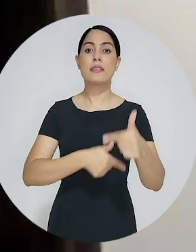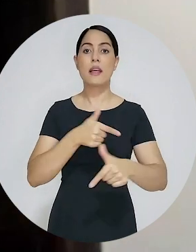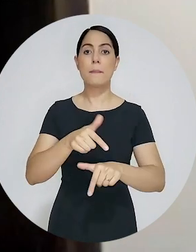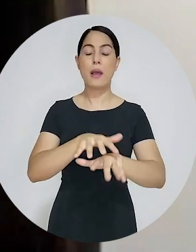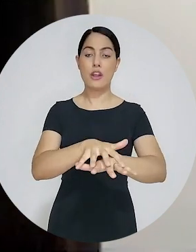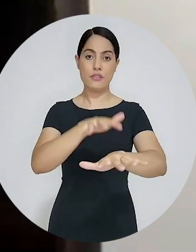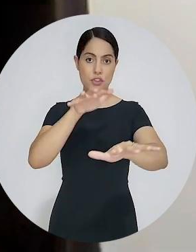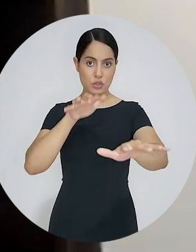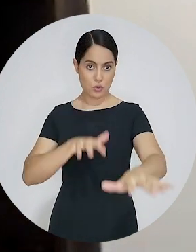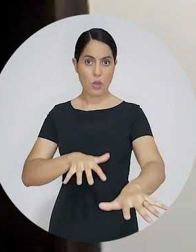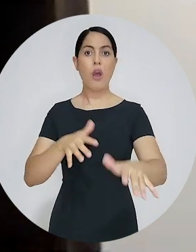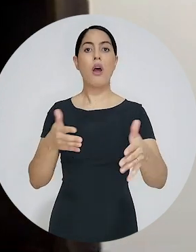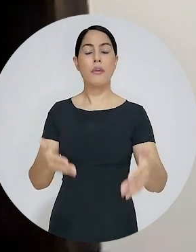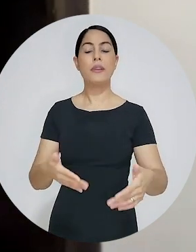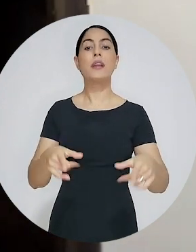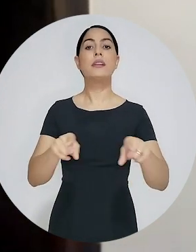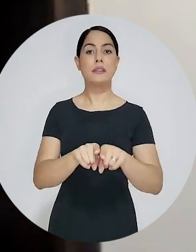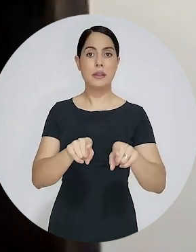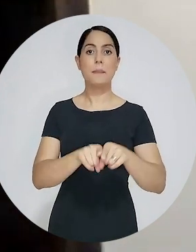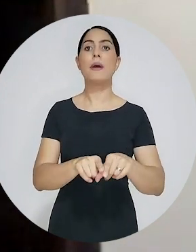novas tecnologias que foram